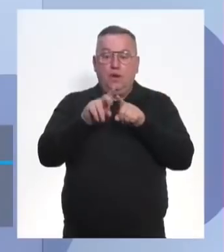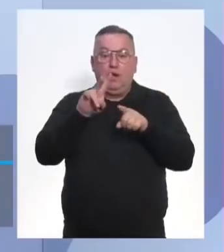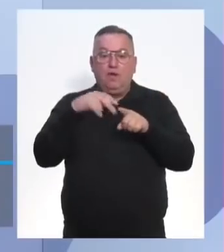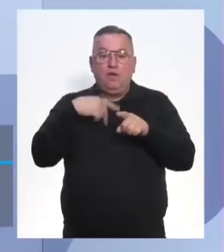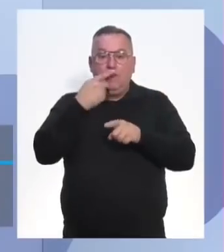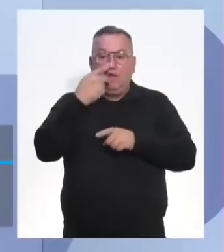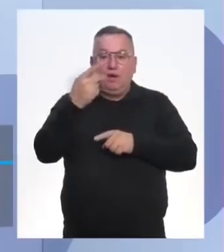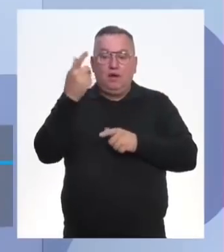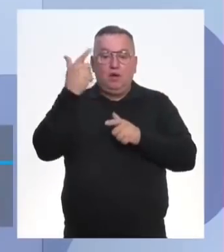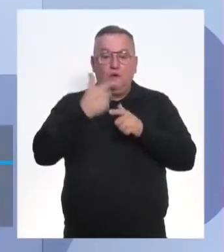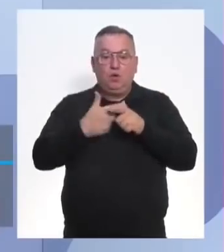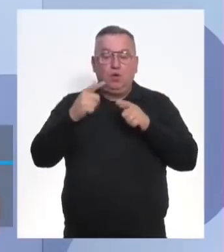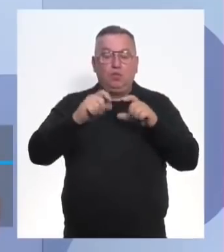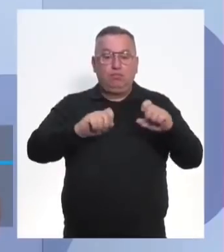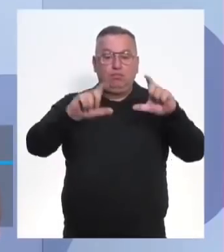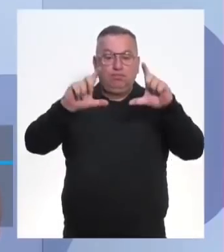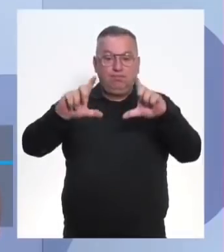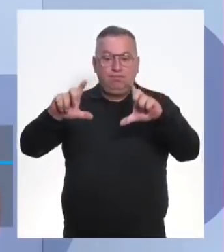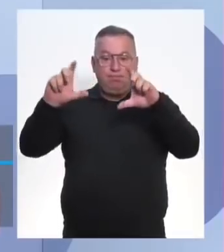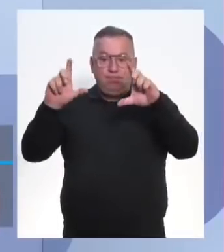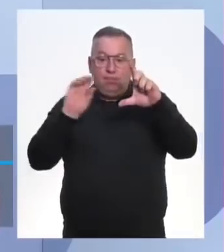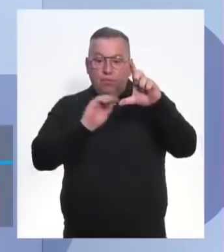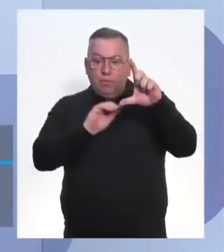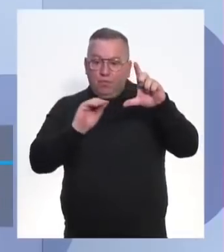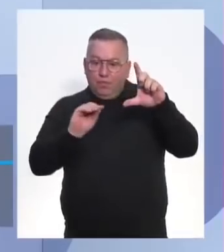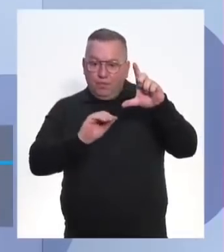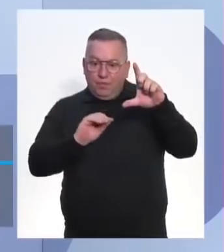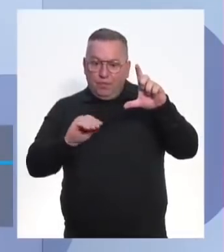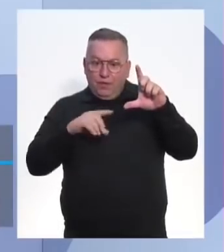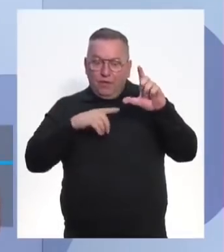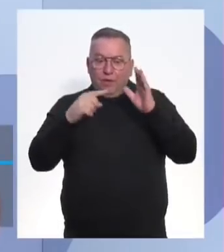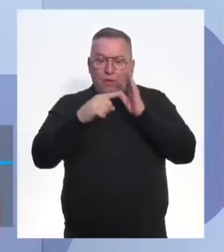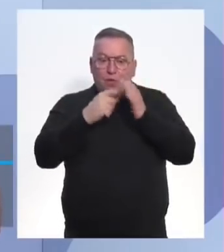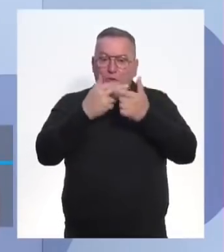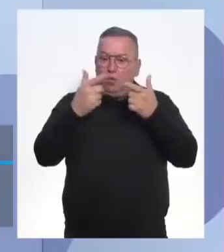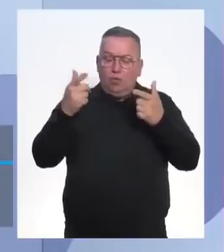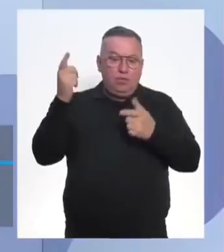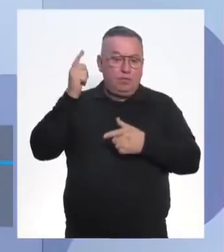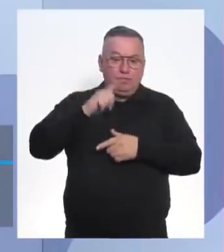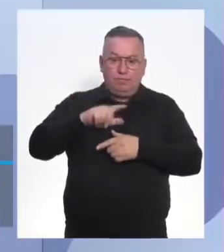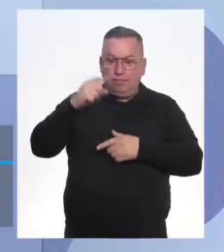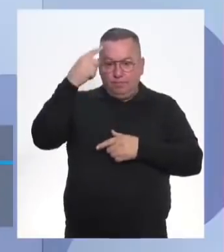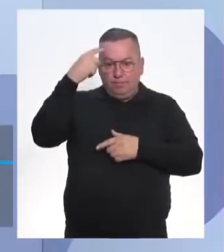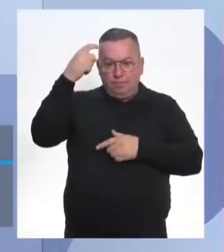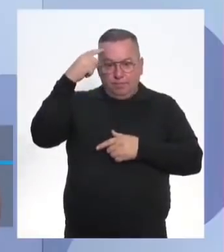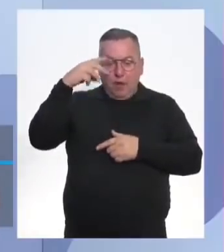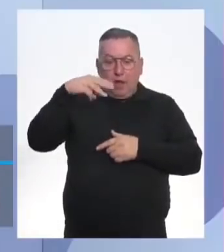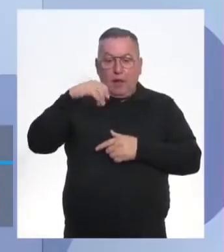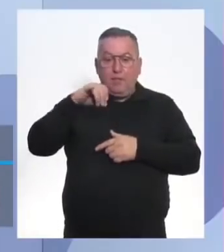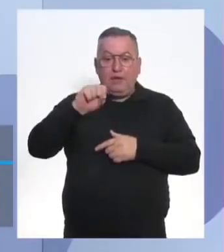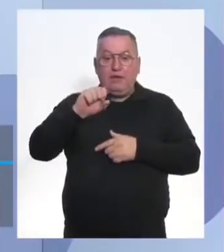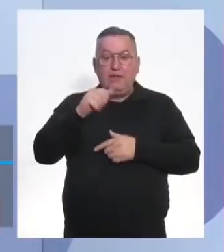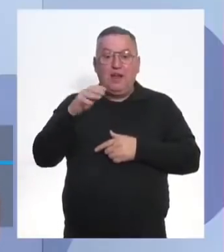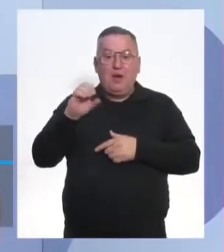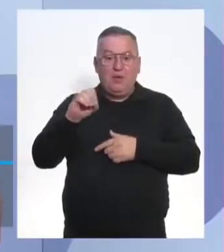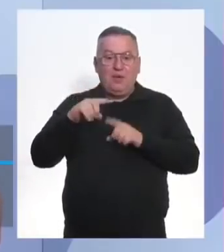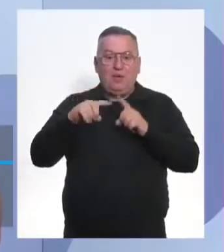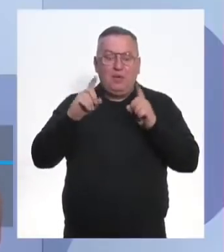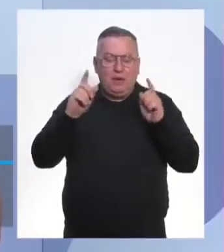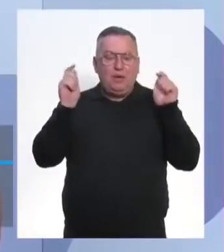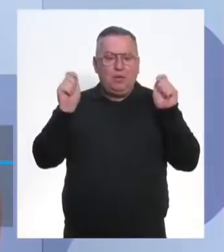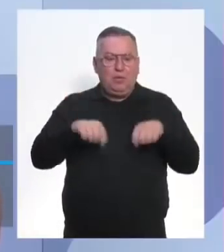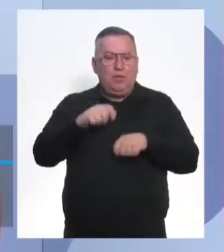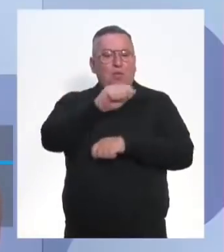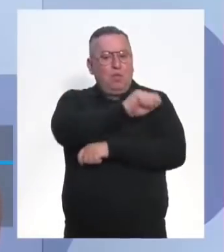ali nas imagens, colocando se tem algum ponto ali que não atendeu a ideia da missão, até para poder dar uma possibilidade